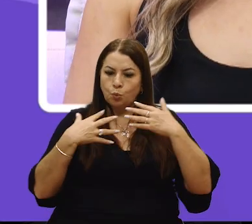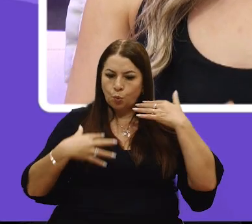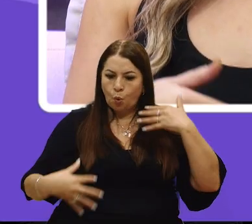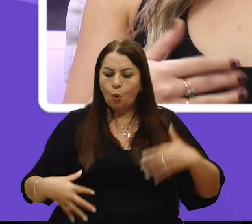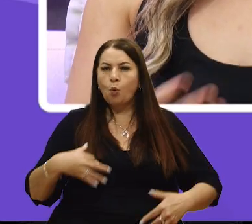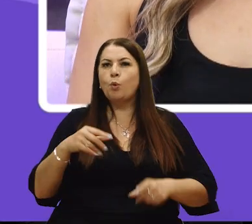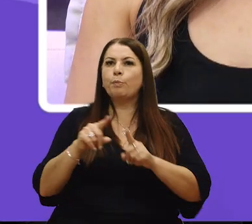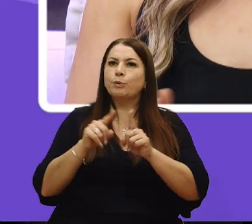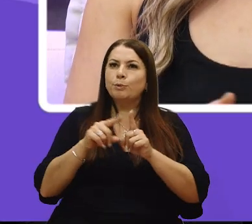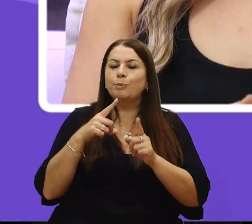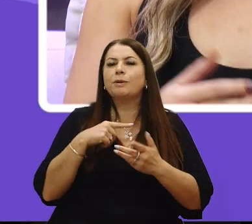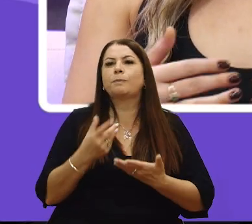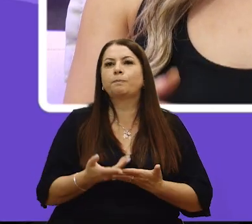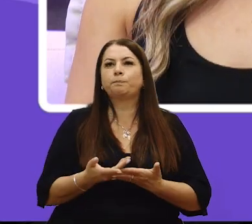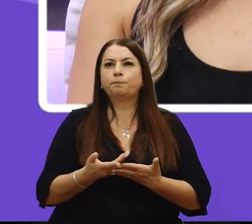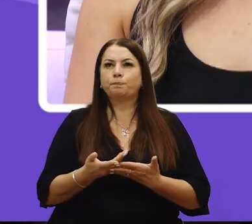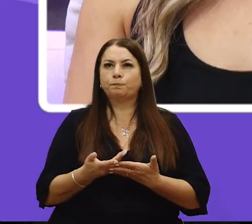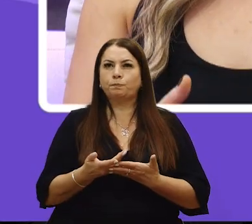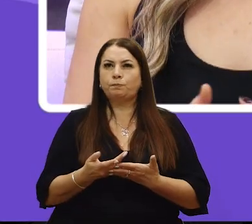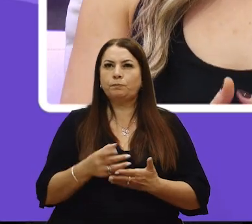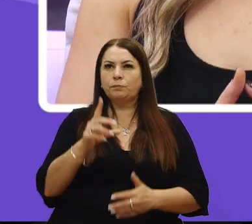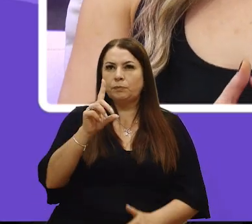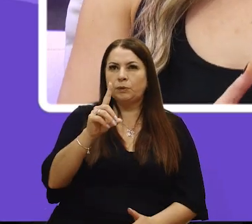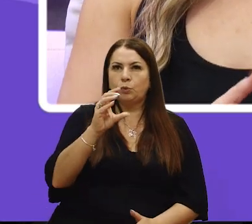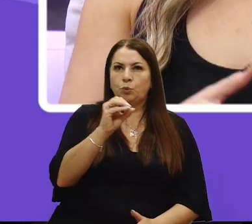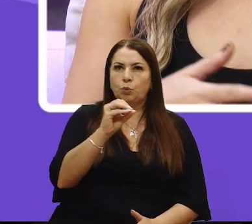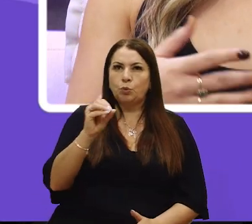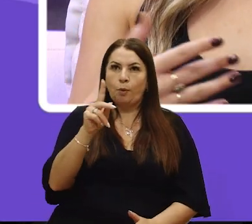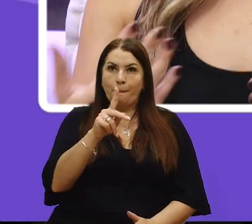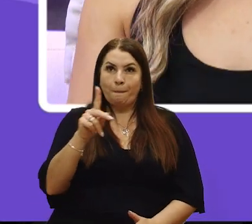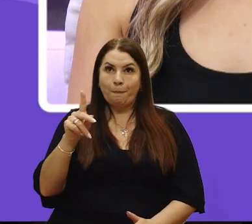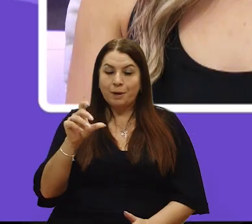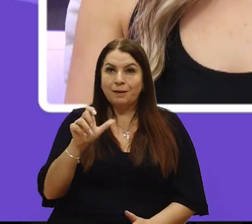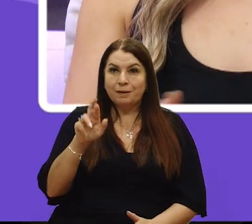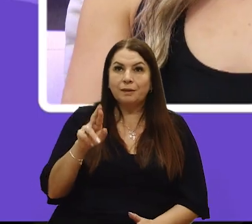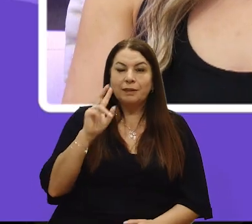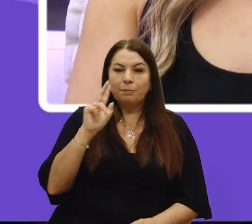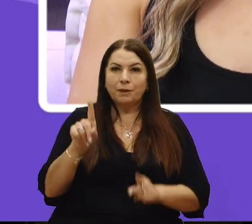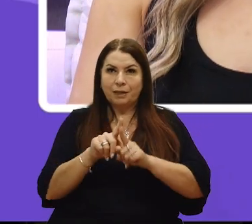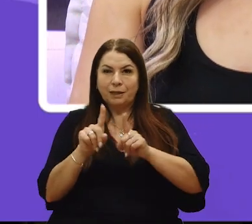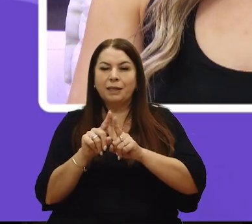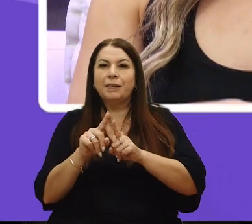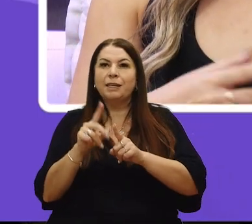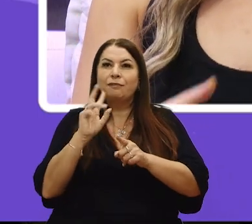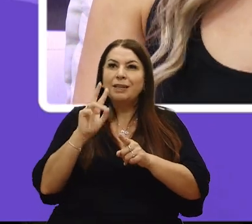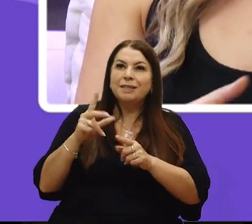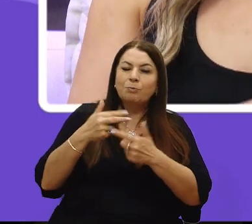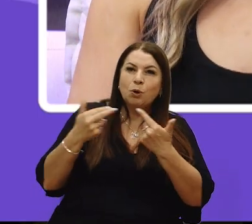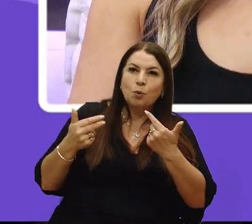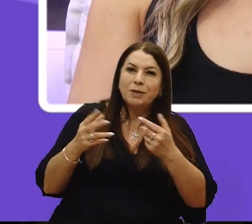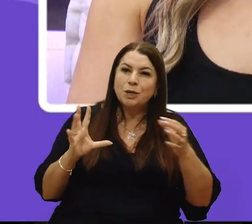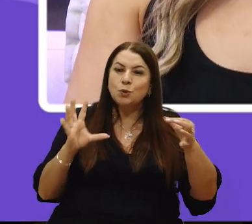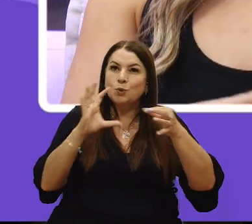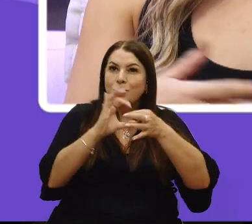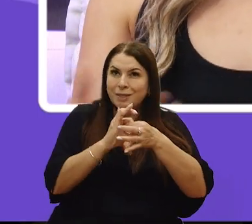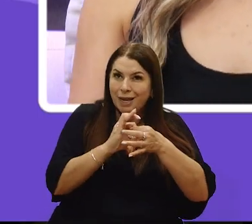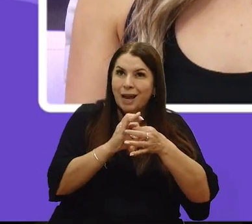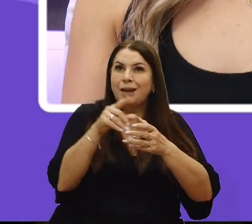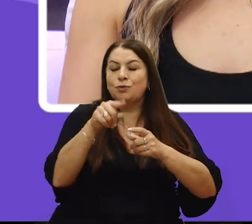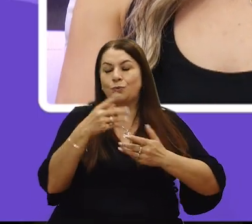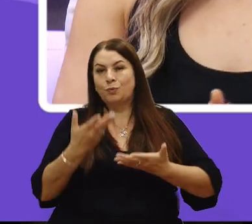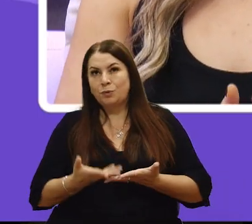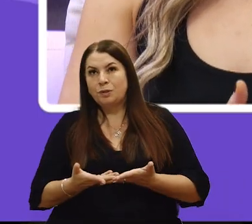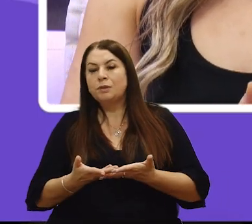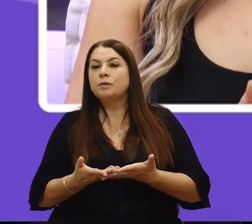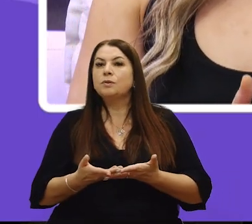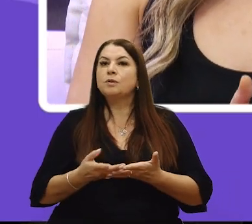naquele momento eu falei com ela já olhou, já viu e pediu que eu procurasse então um profissional que fosse especialista nessa área para